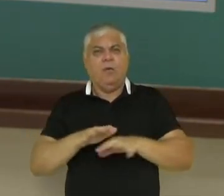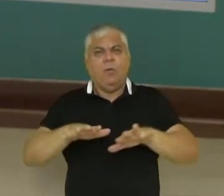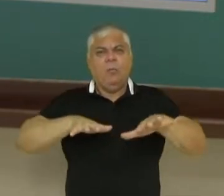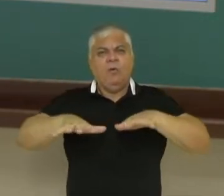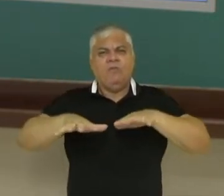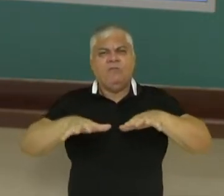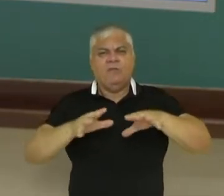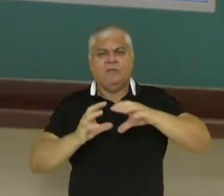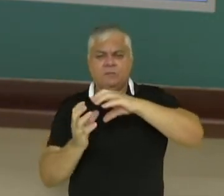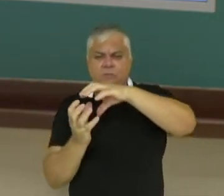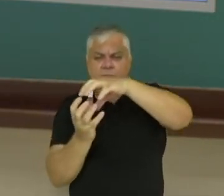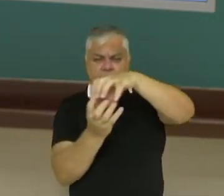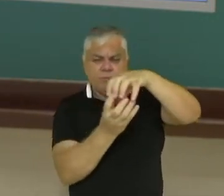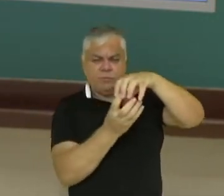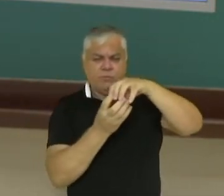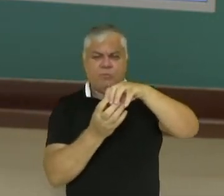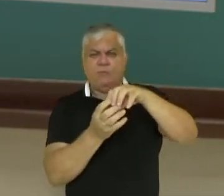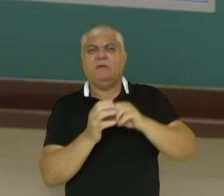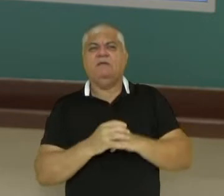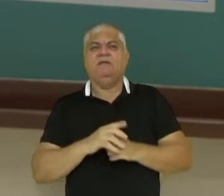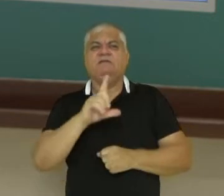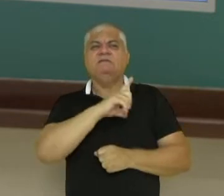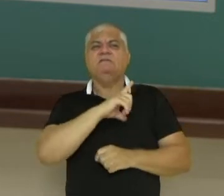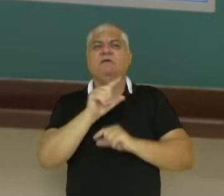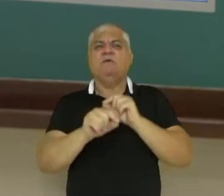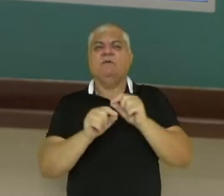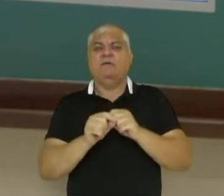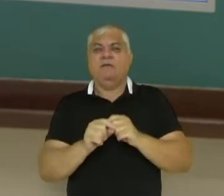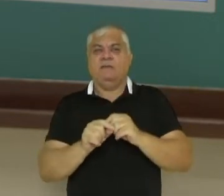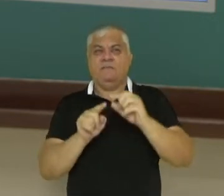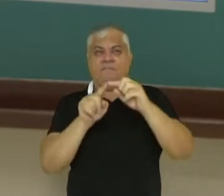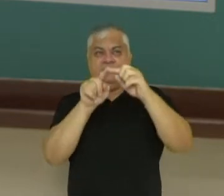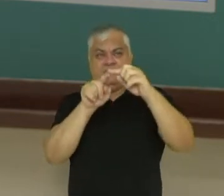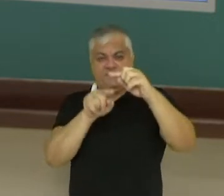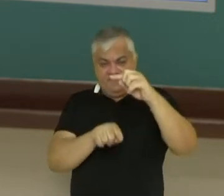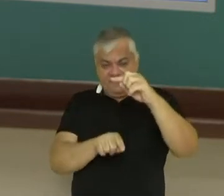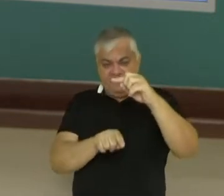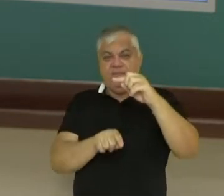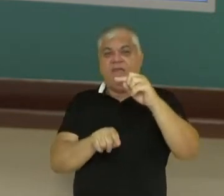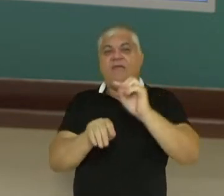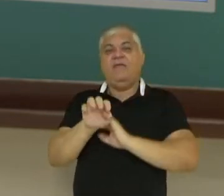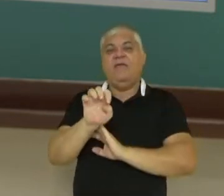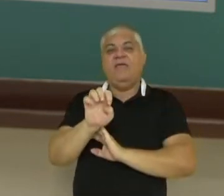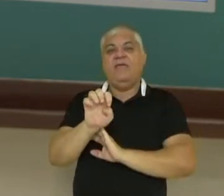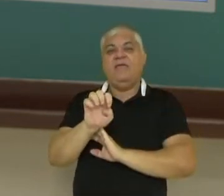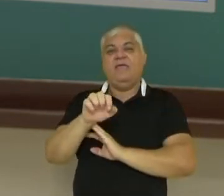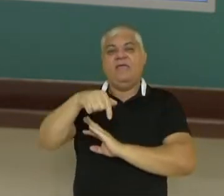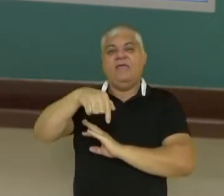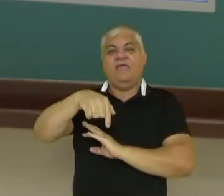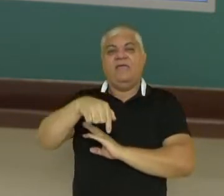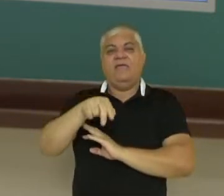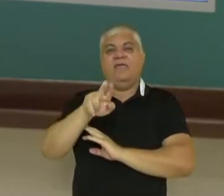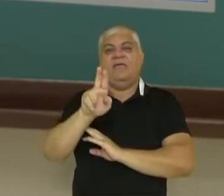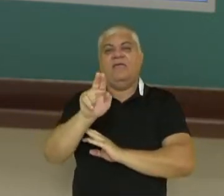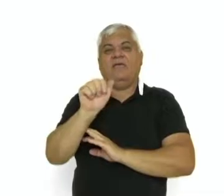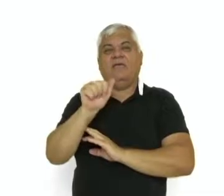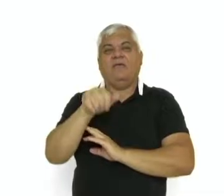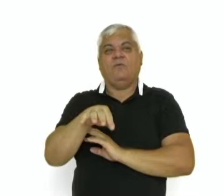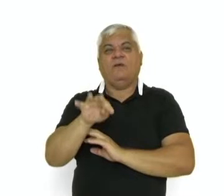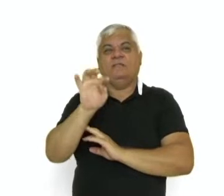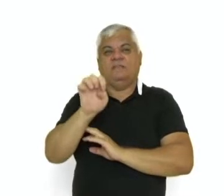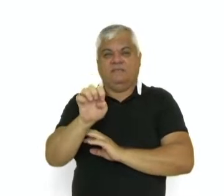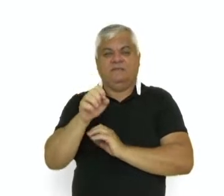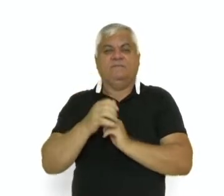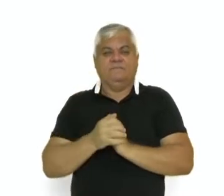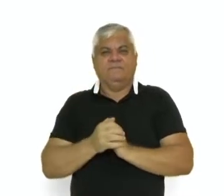dos planetas, nós temos o chamado equante, certo? Então você teria esse cara aqui. O que é esse equante